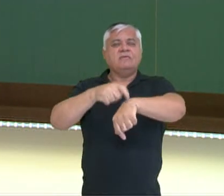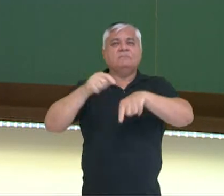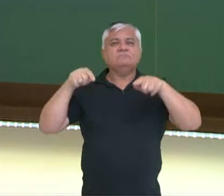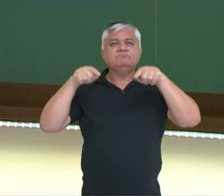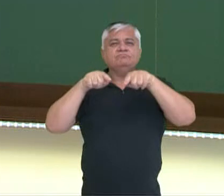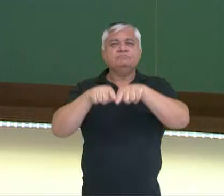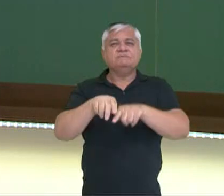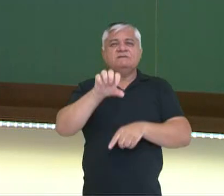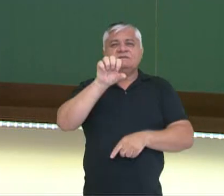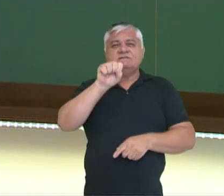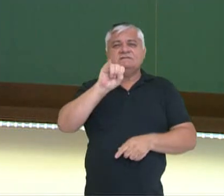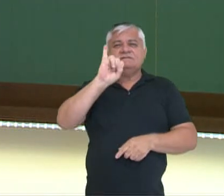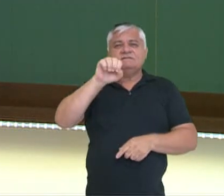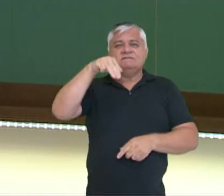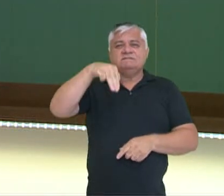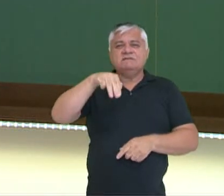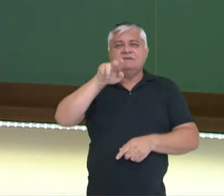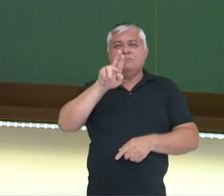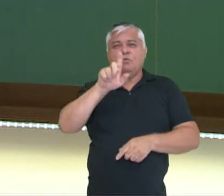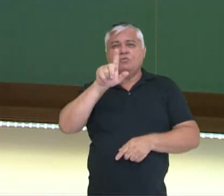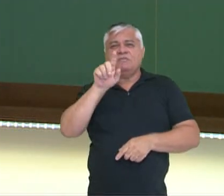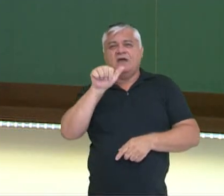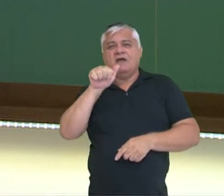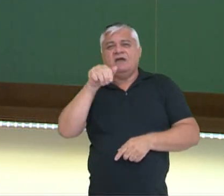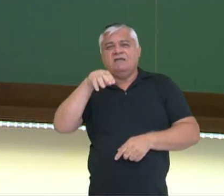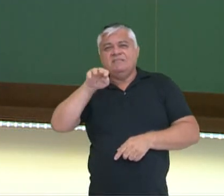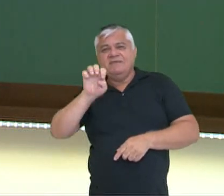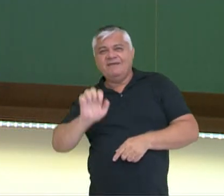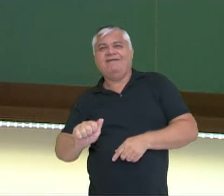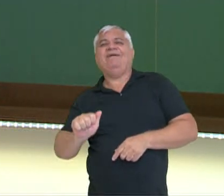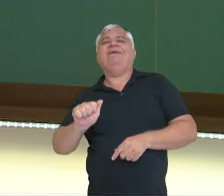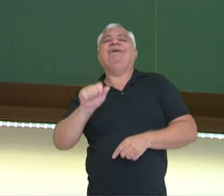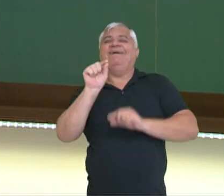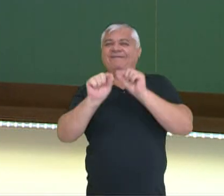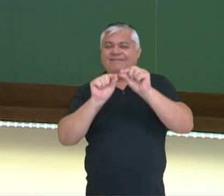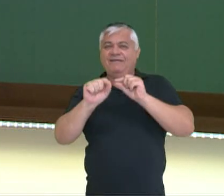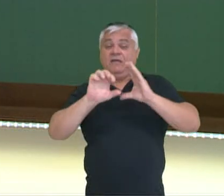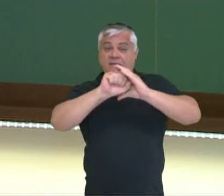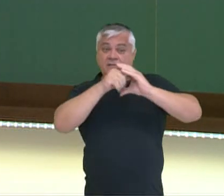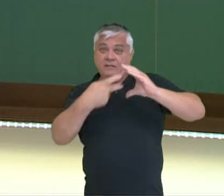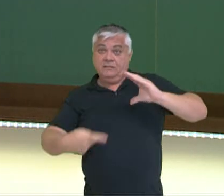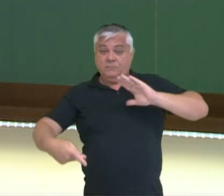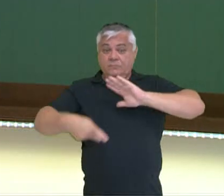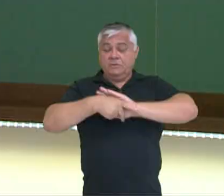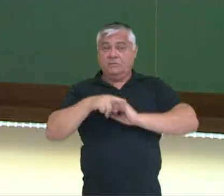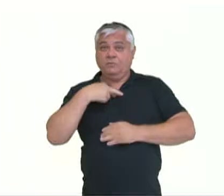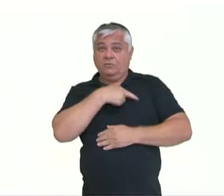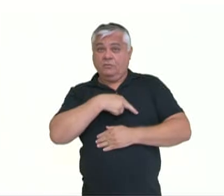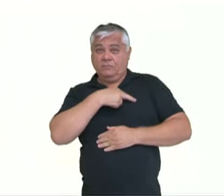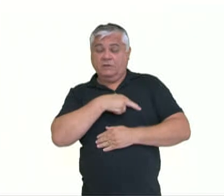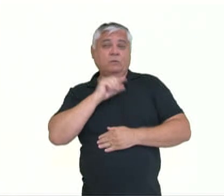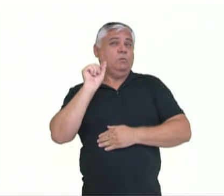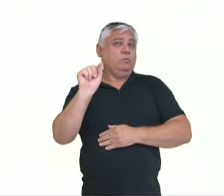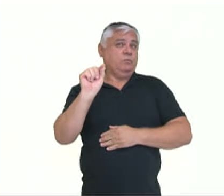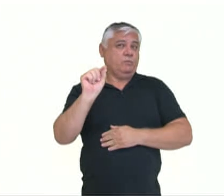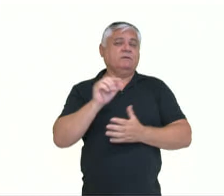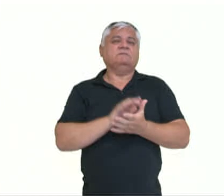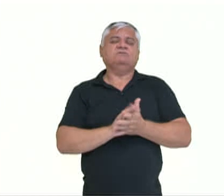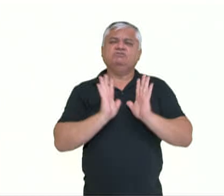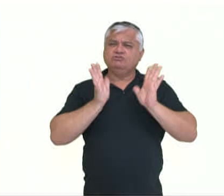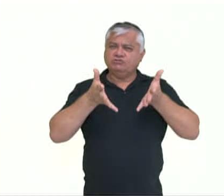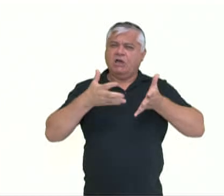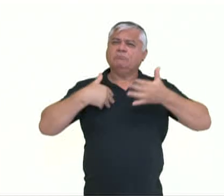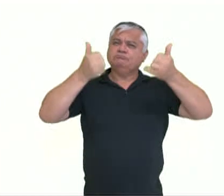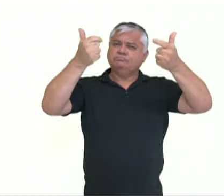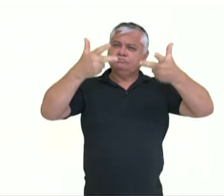o que significa isso. As principais características do romance, vamos recordar. Como já falamos, é